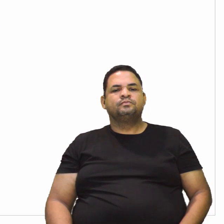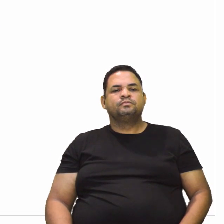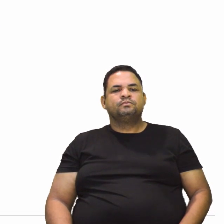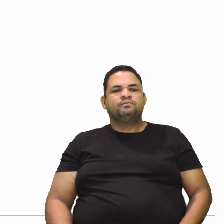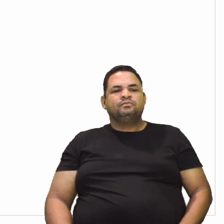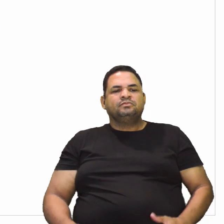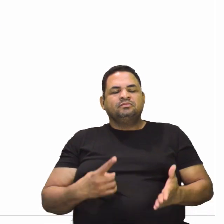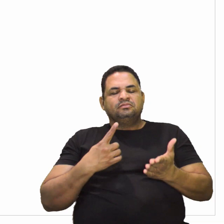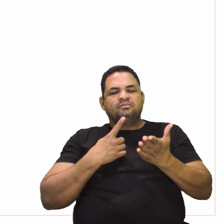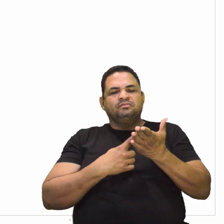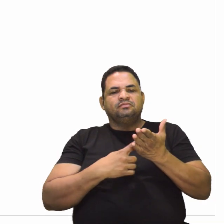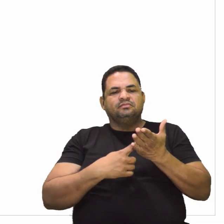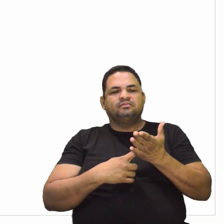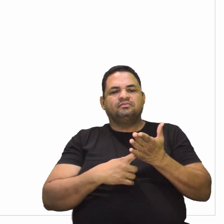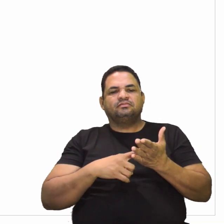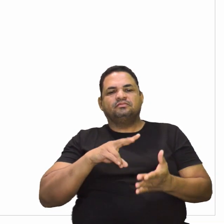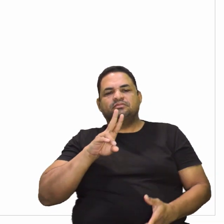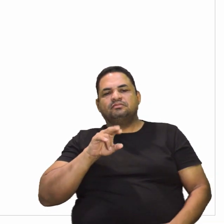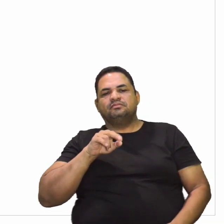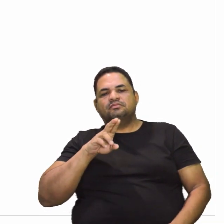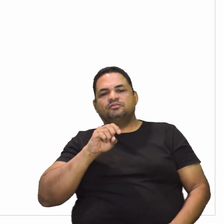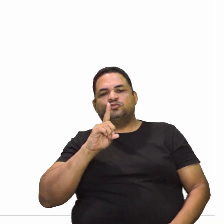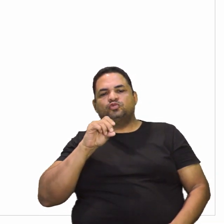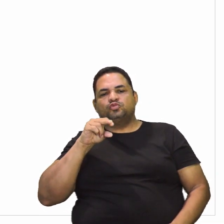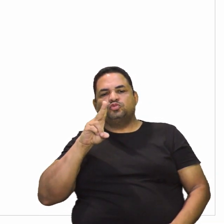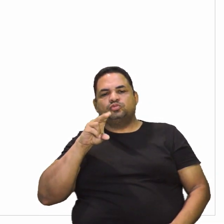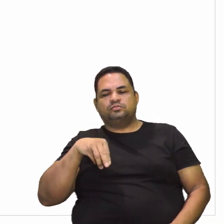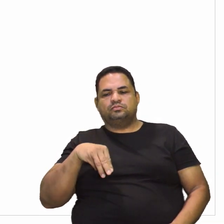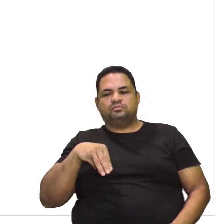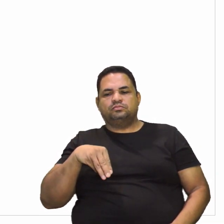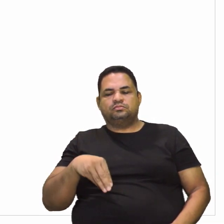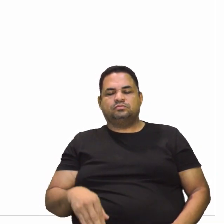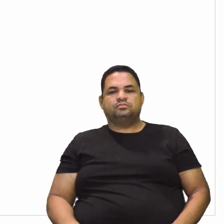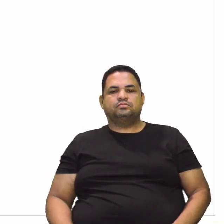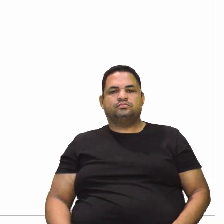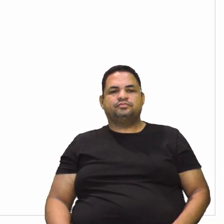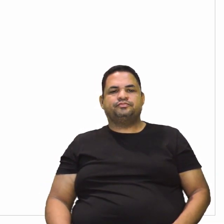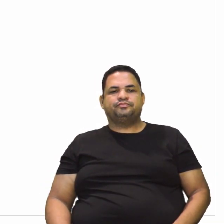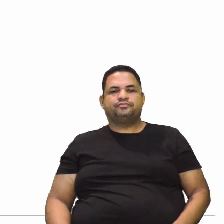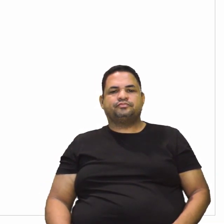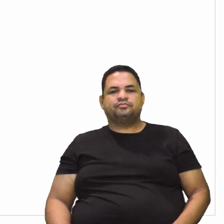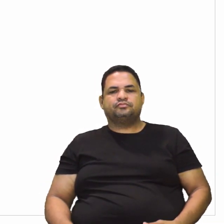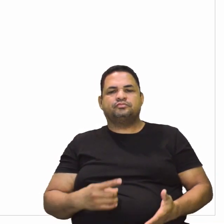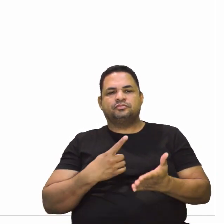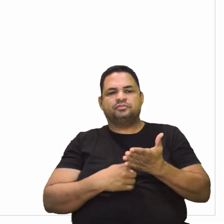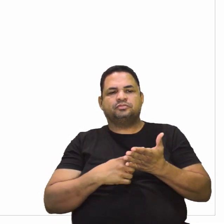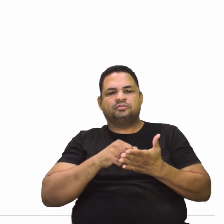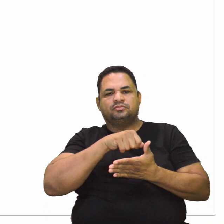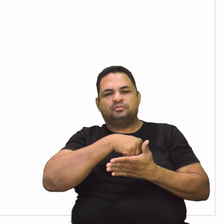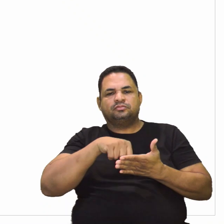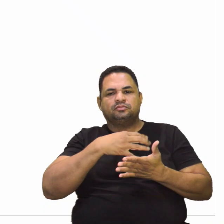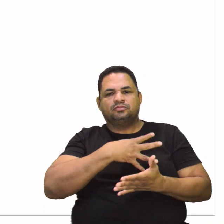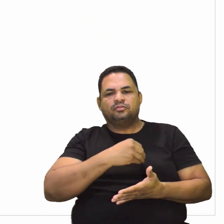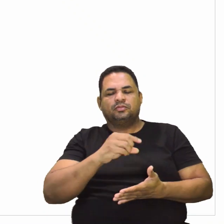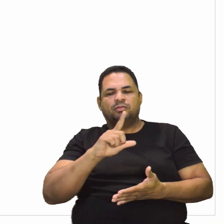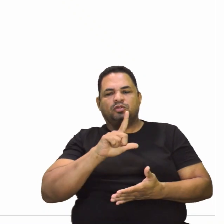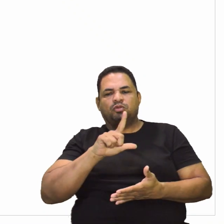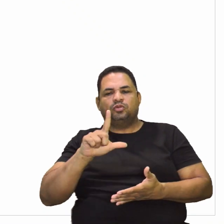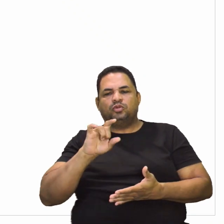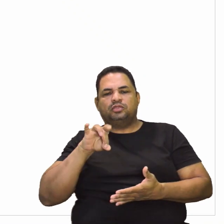Teve o Tratado de Verdun. Esse tratado foi um acordo assinado entre os filhos de Luís